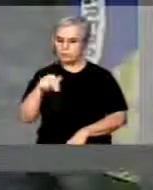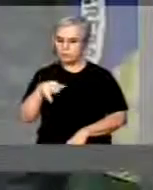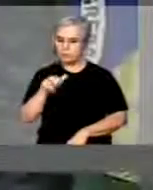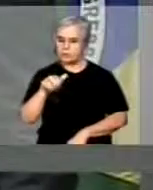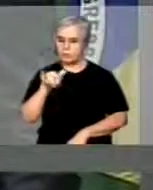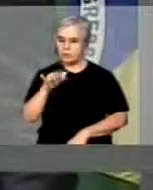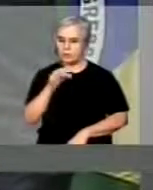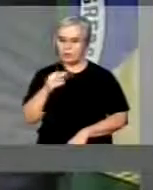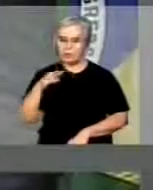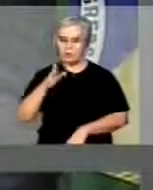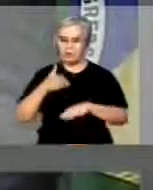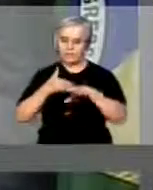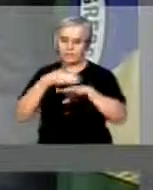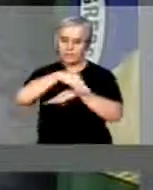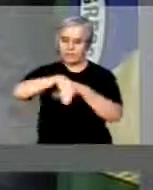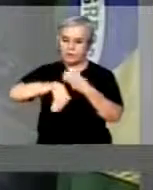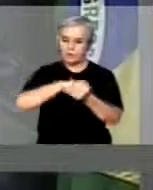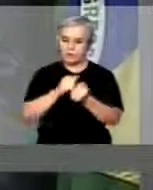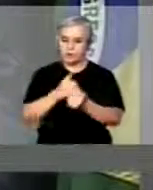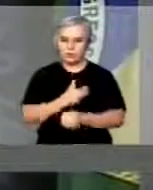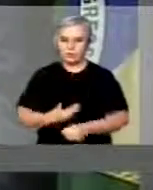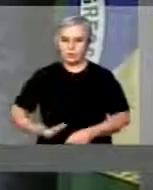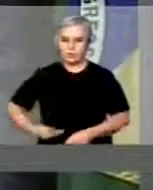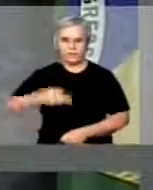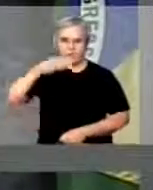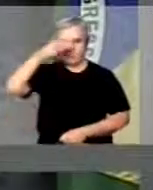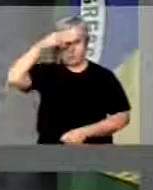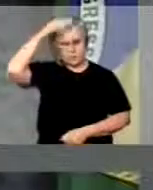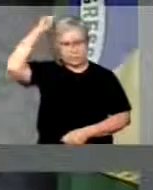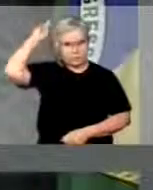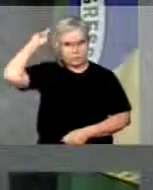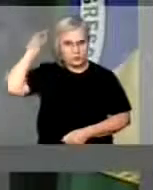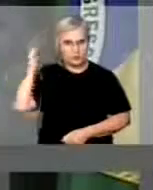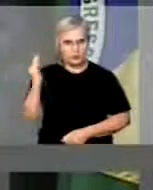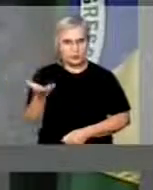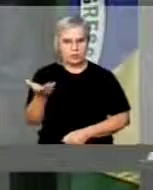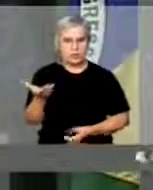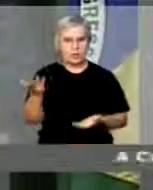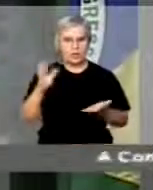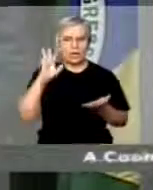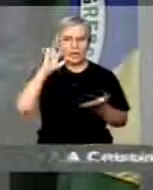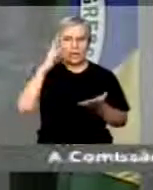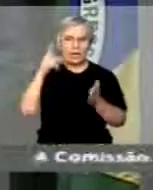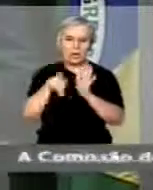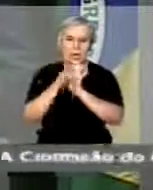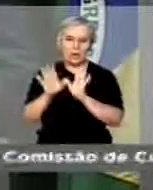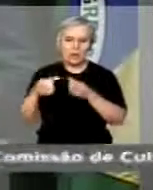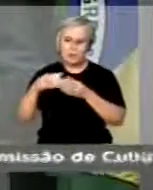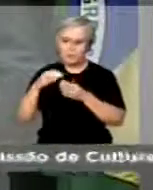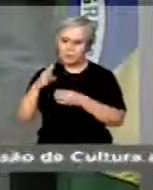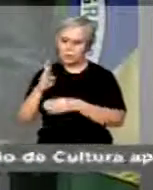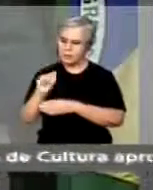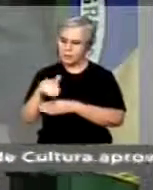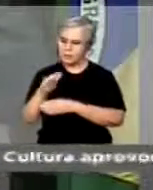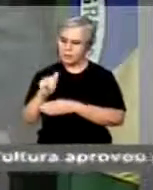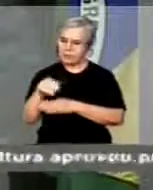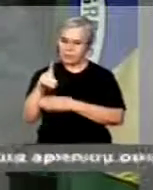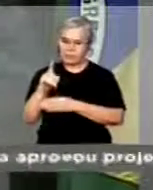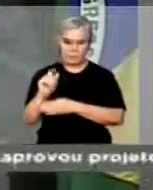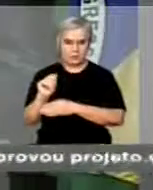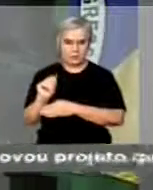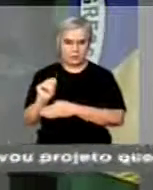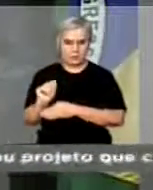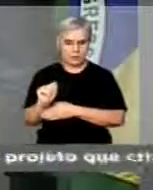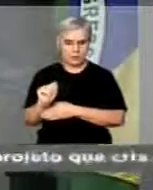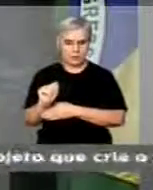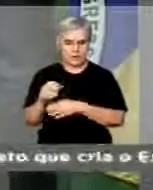governo do presidente Temer não era uma deliberação da bancada, não era uma